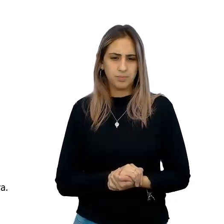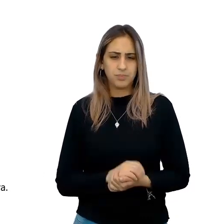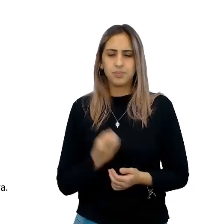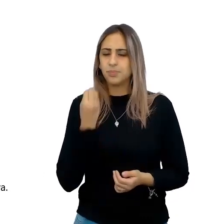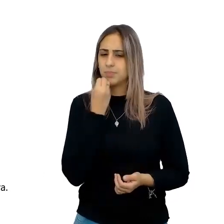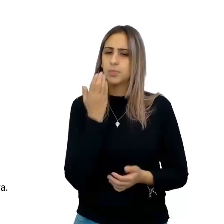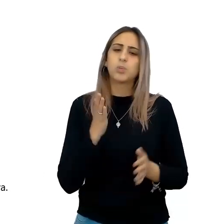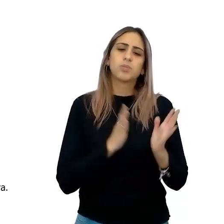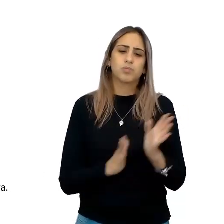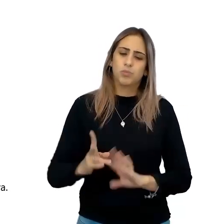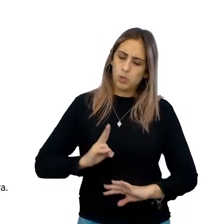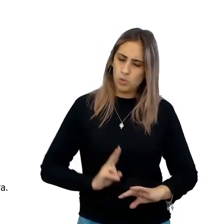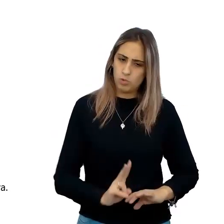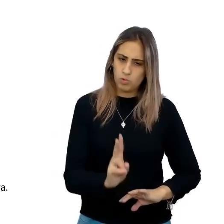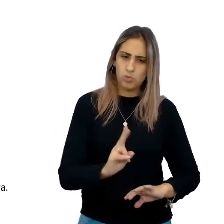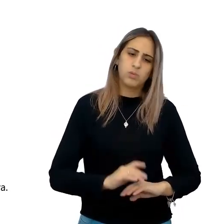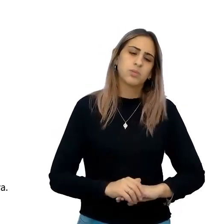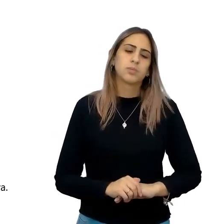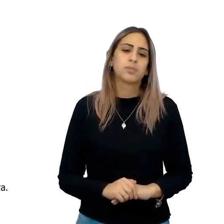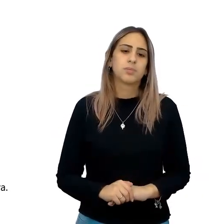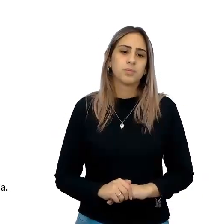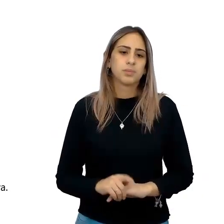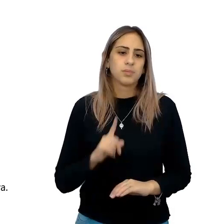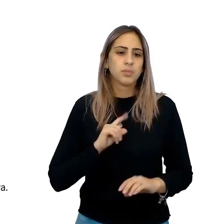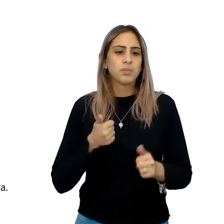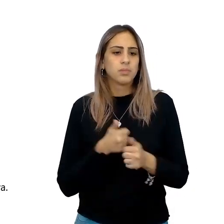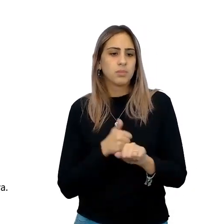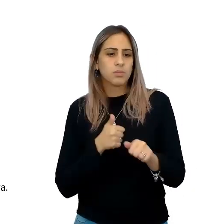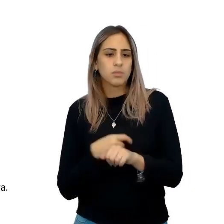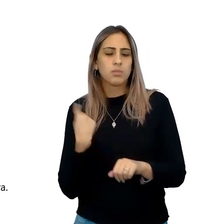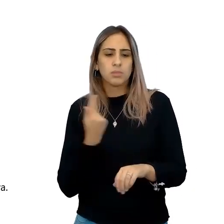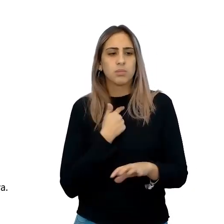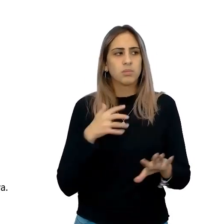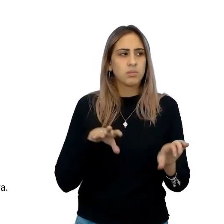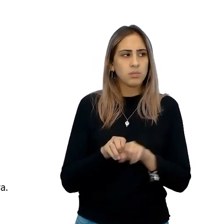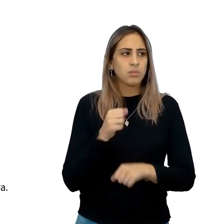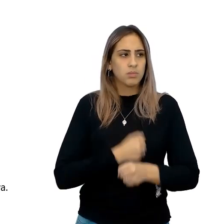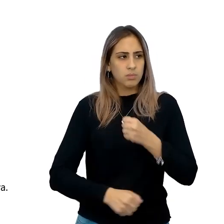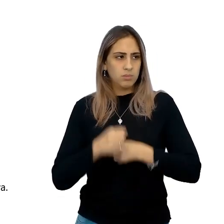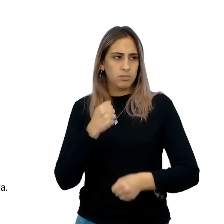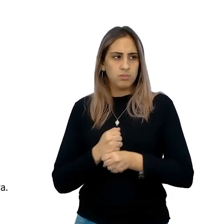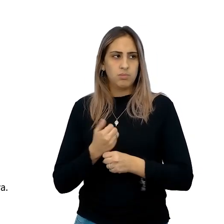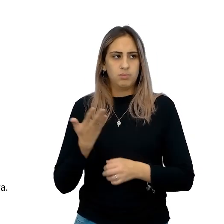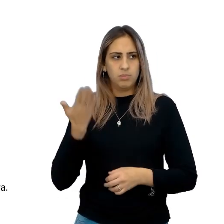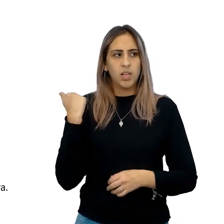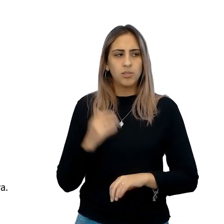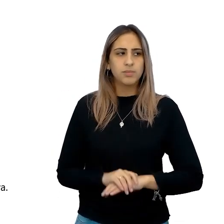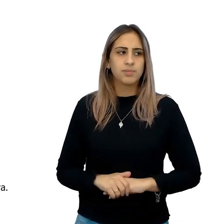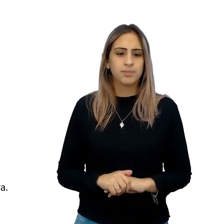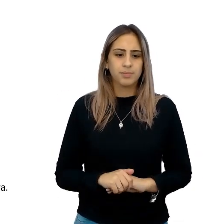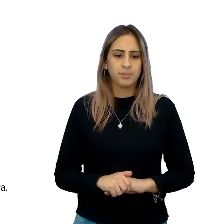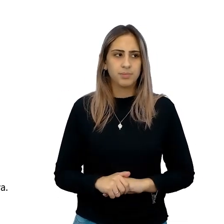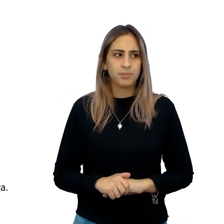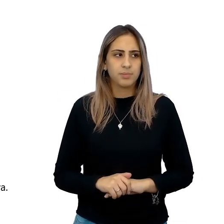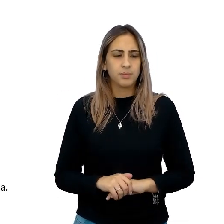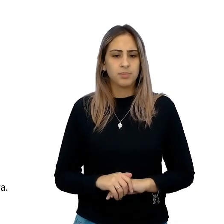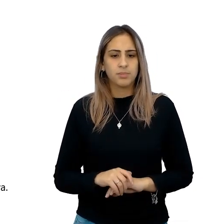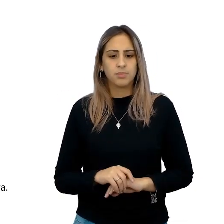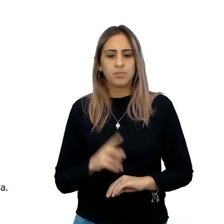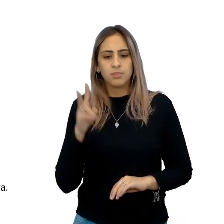Bom, então dando sequência, né? Quem acompanhava as nossas formações no ano passado devem estar